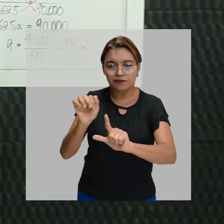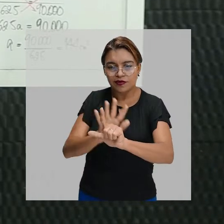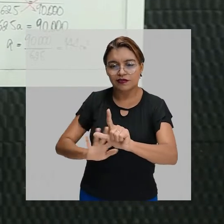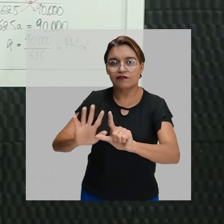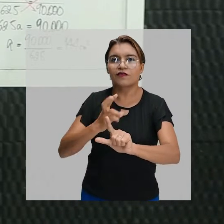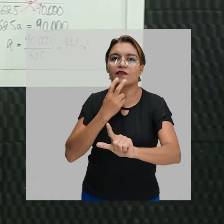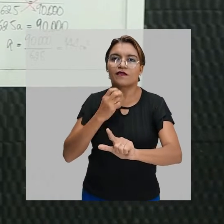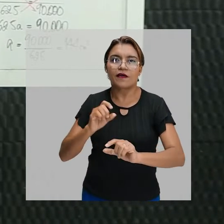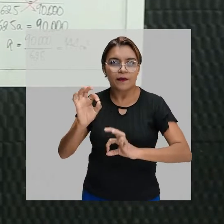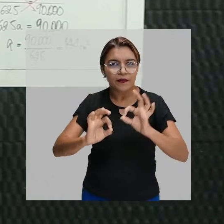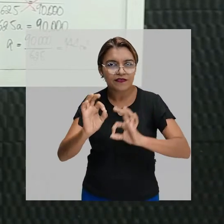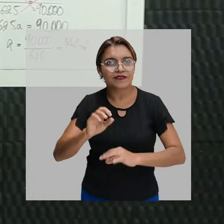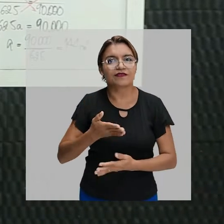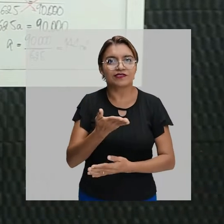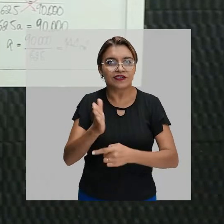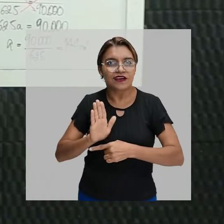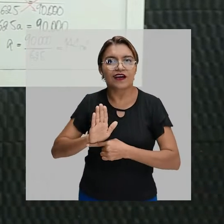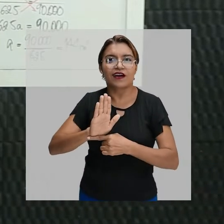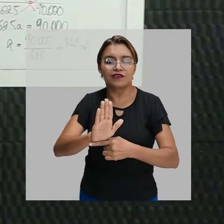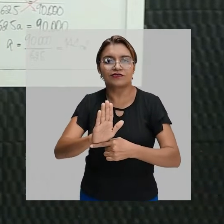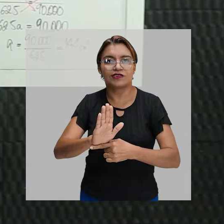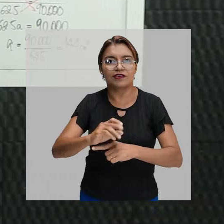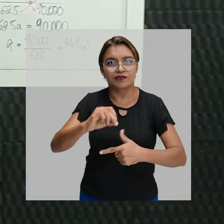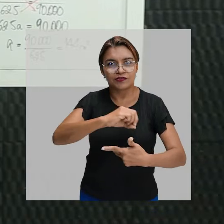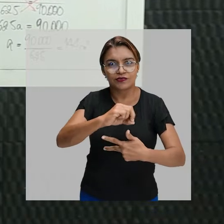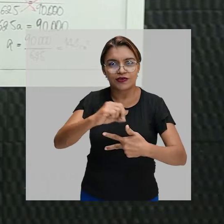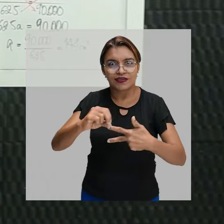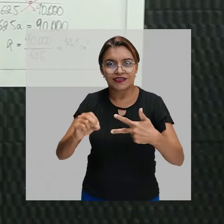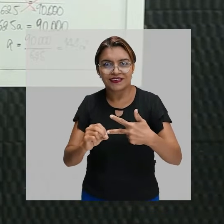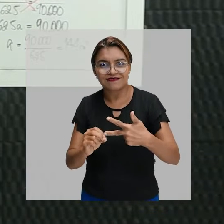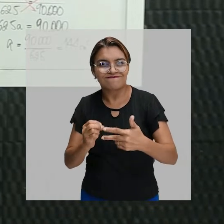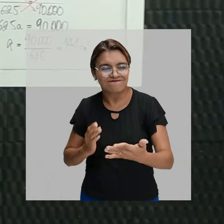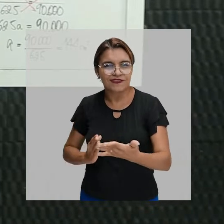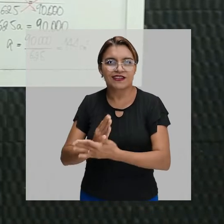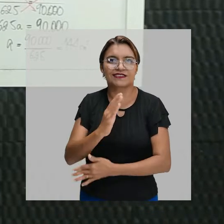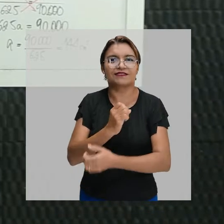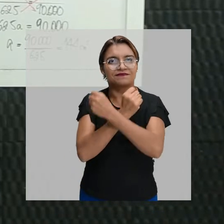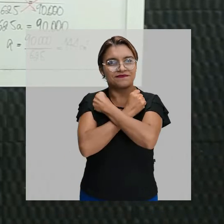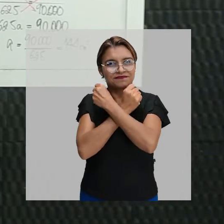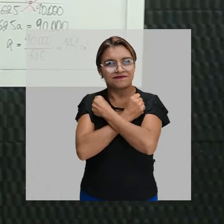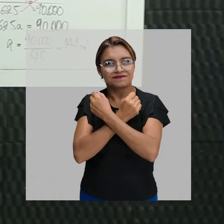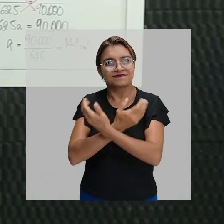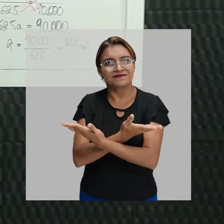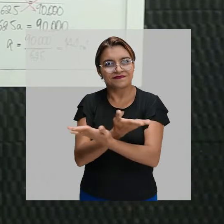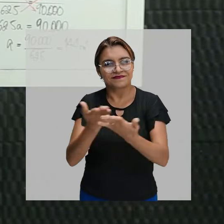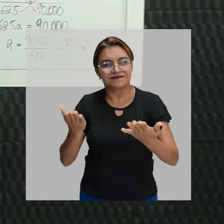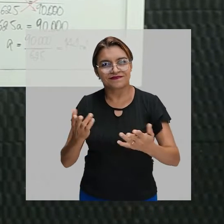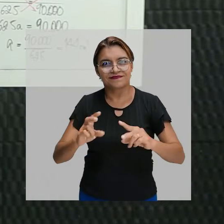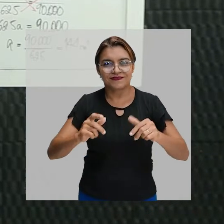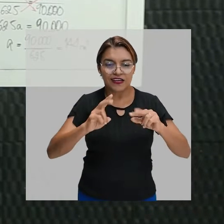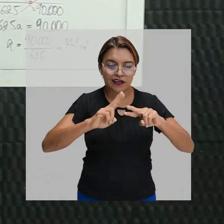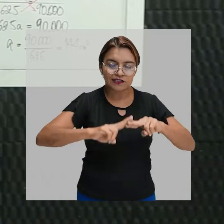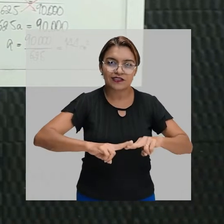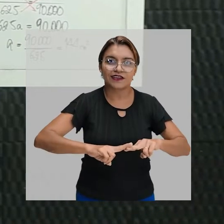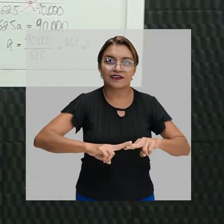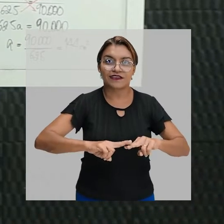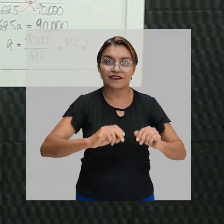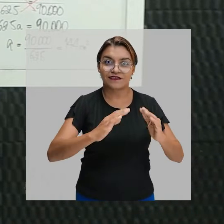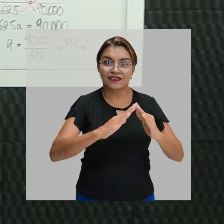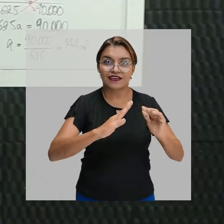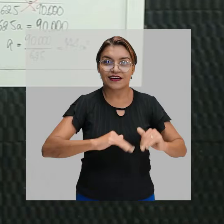plataforma é preparar você para passar na prova de mim beleza tem um abraço a todos já sabe hashtag fica em casa